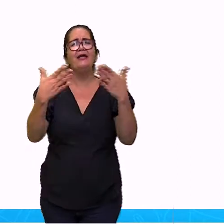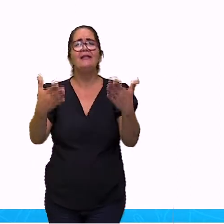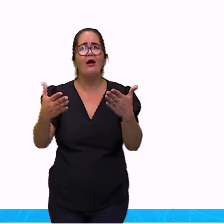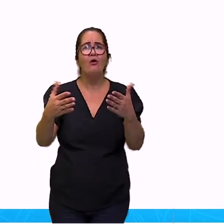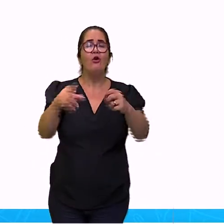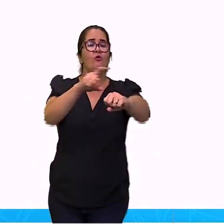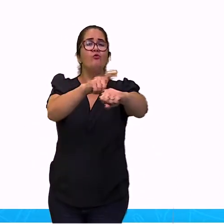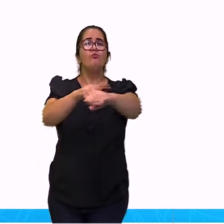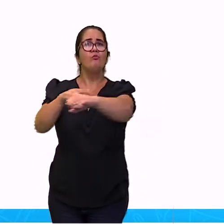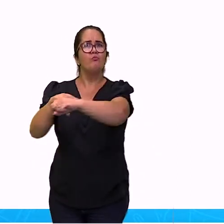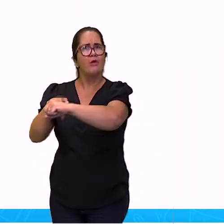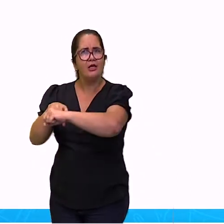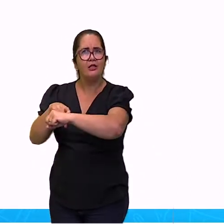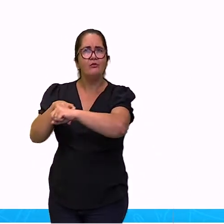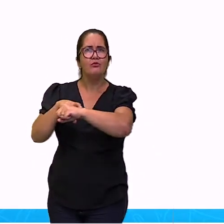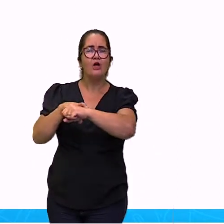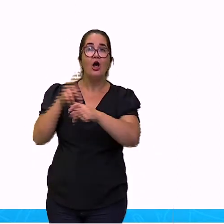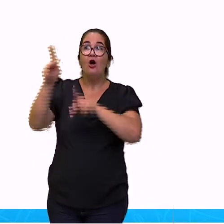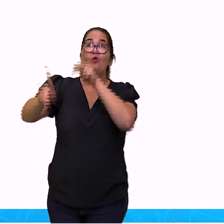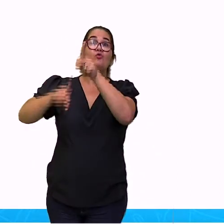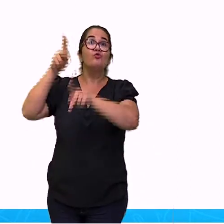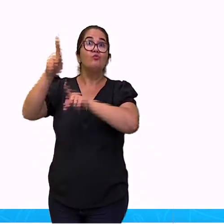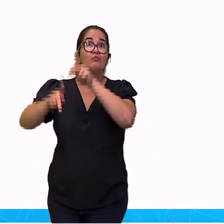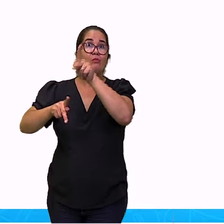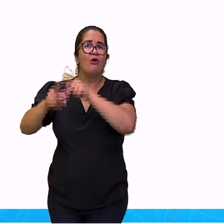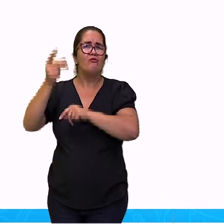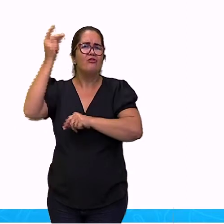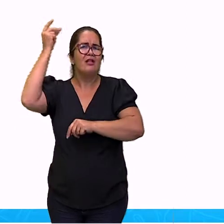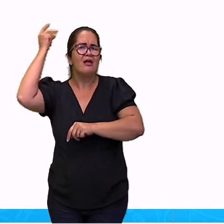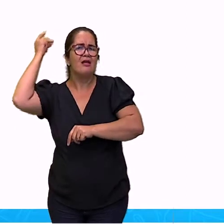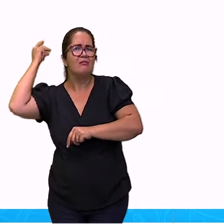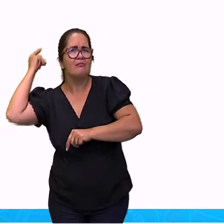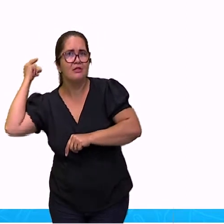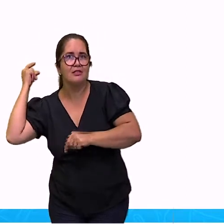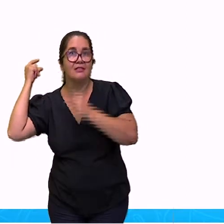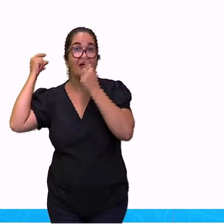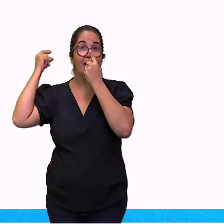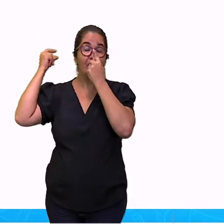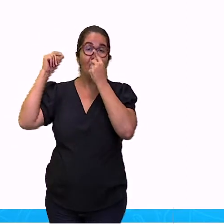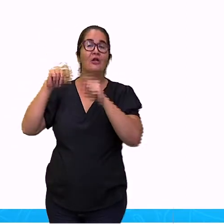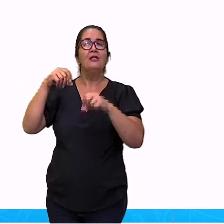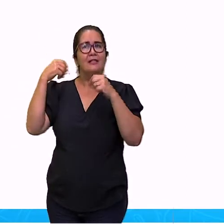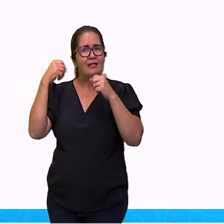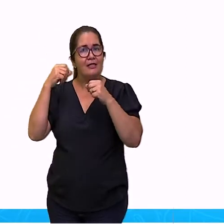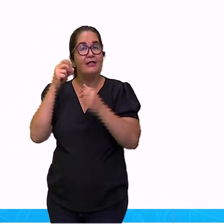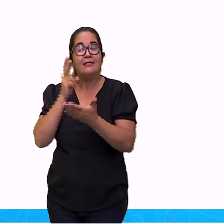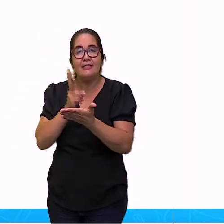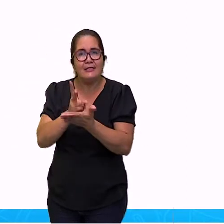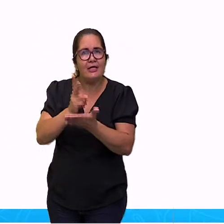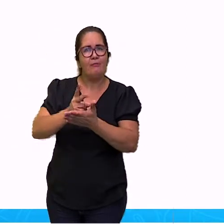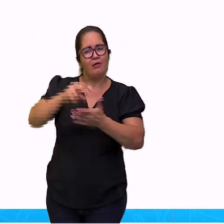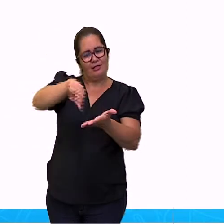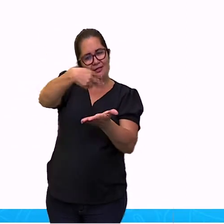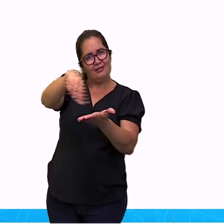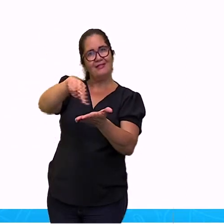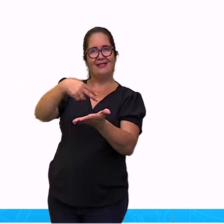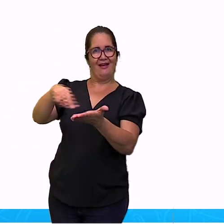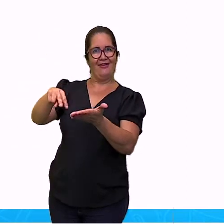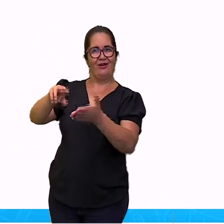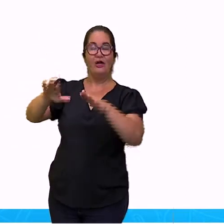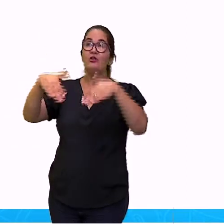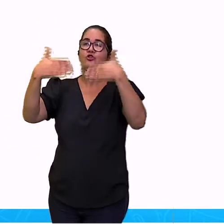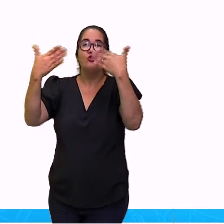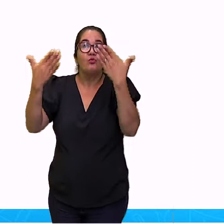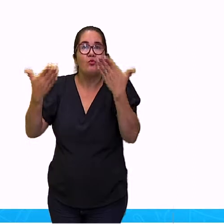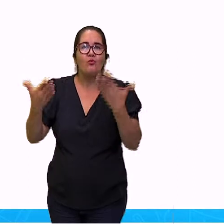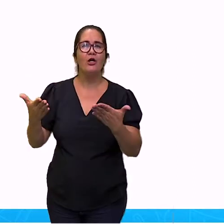como forma de agradecimento. Então a dança, ela passou a ser um instrumento muito utilizado entre eles como forma de